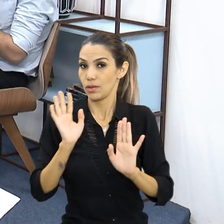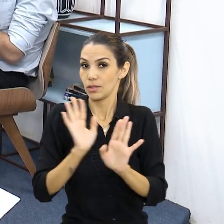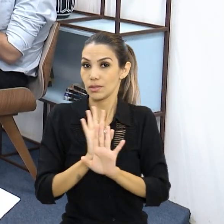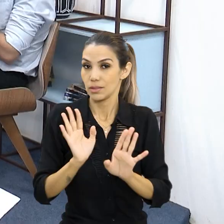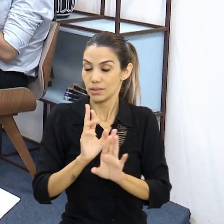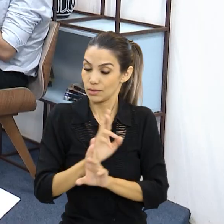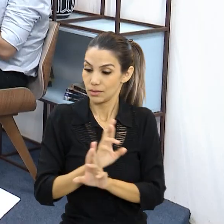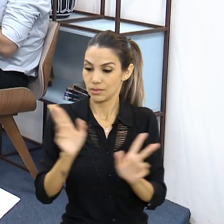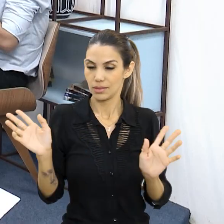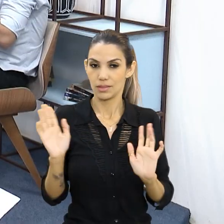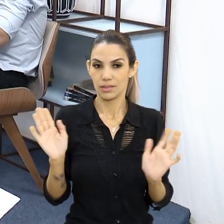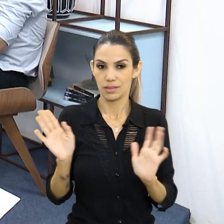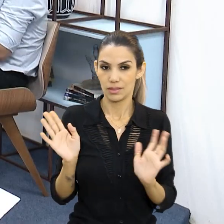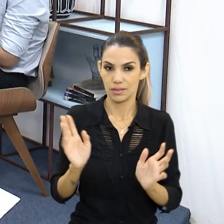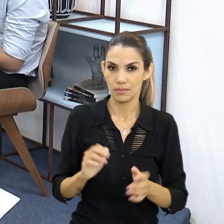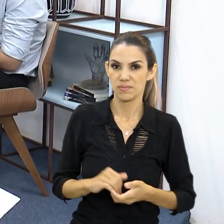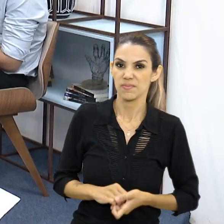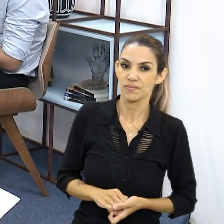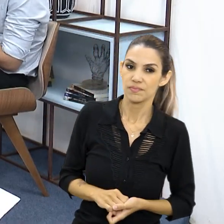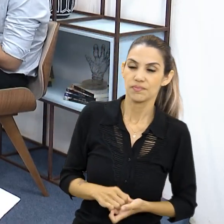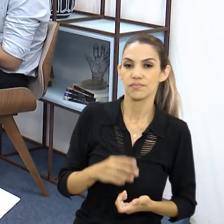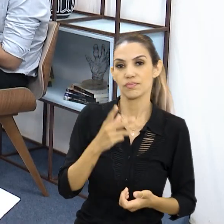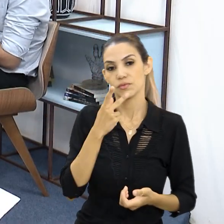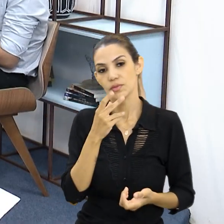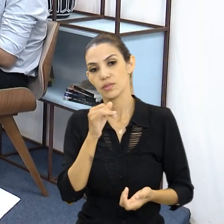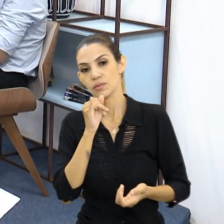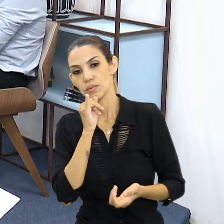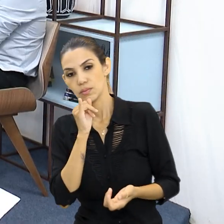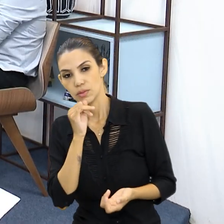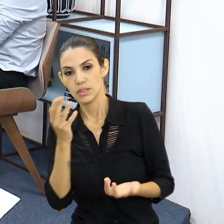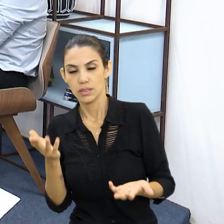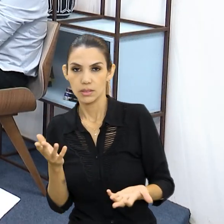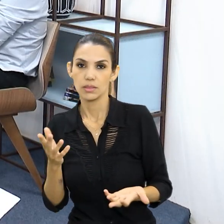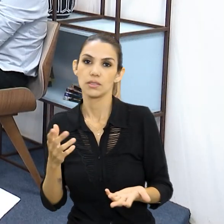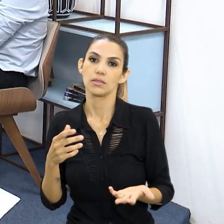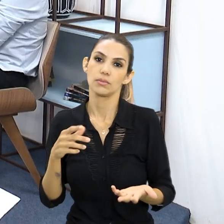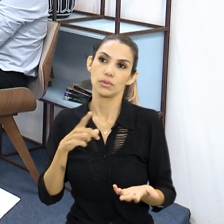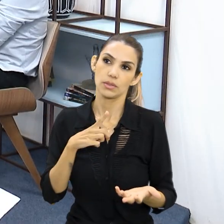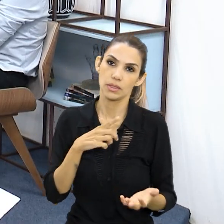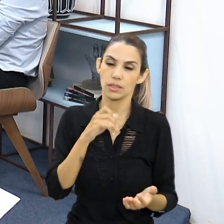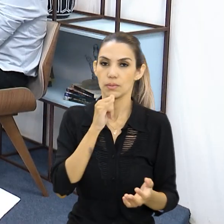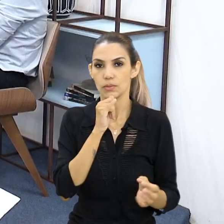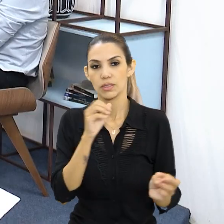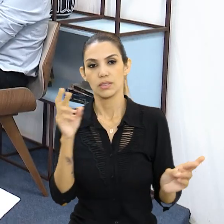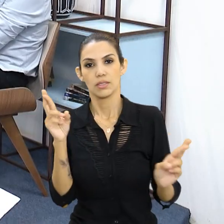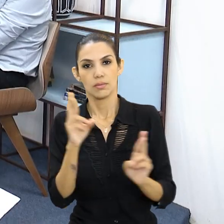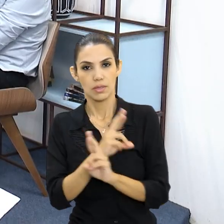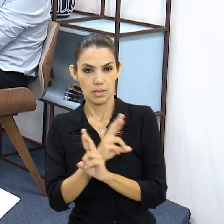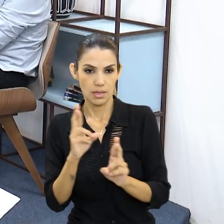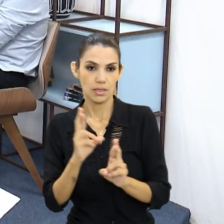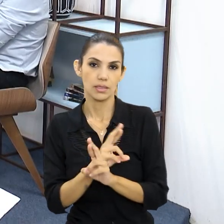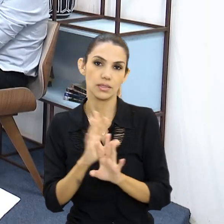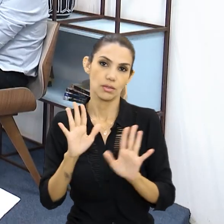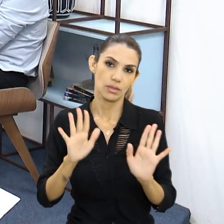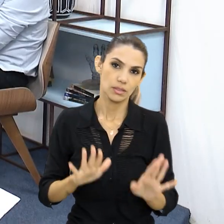para um animal de grande porte ou pequeno porte, se existe essa relação também de diminuir a quantidade. E aí, a